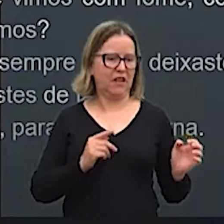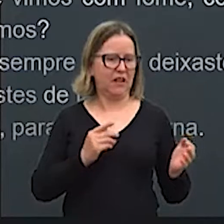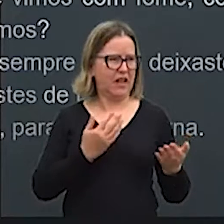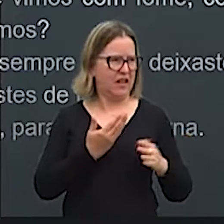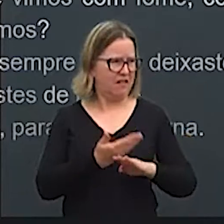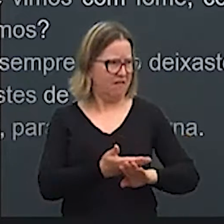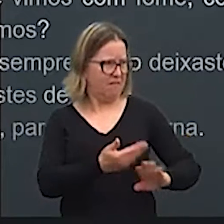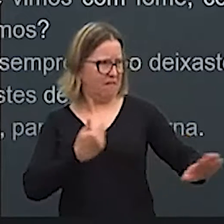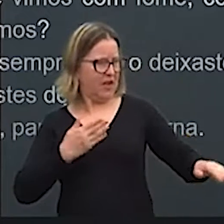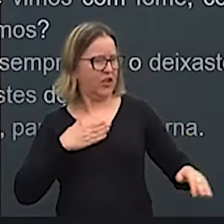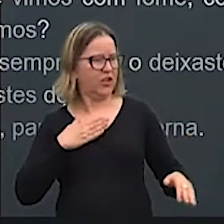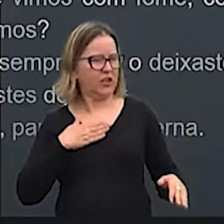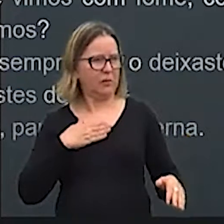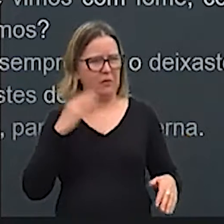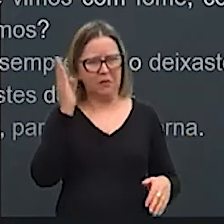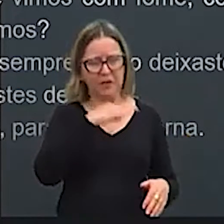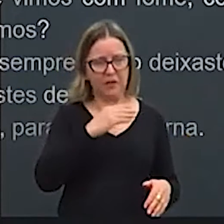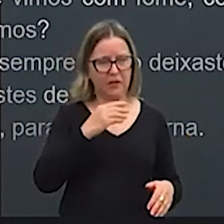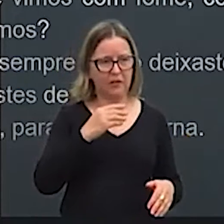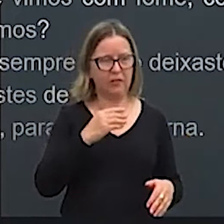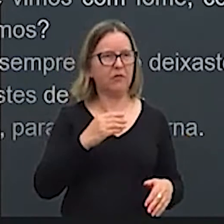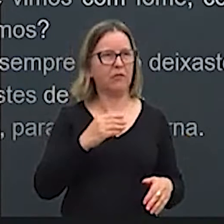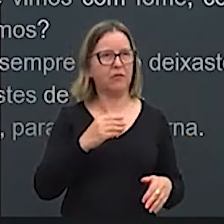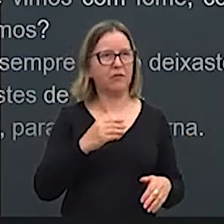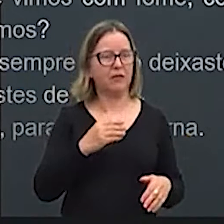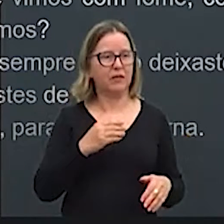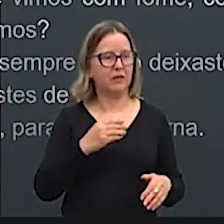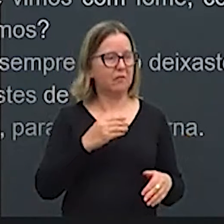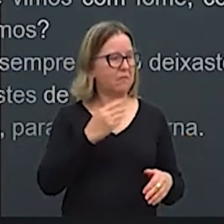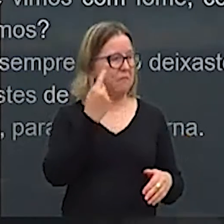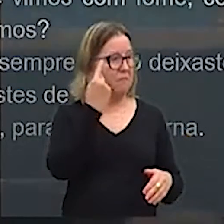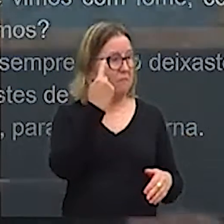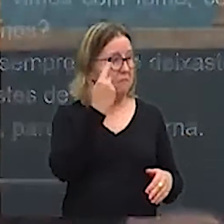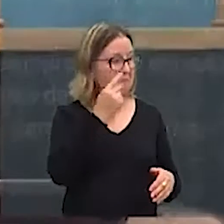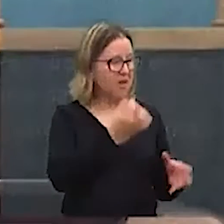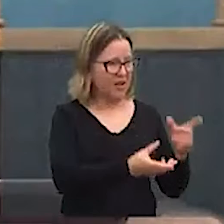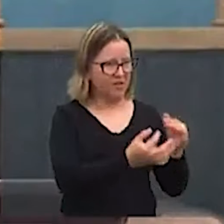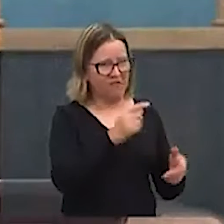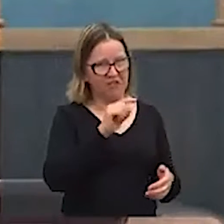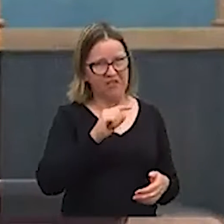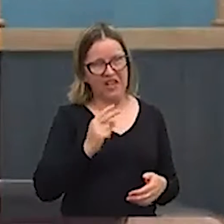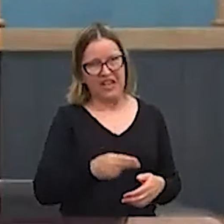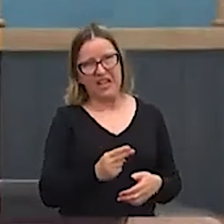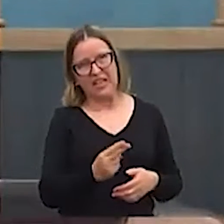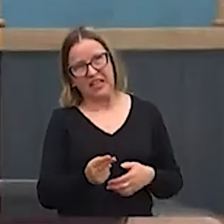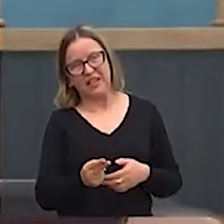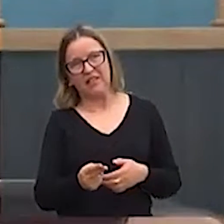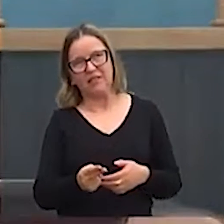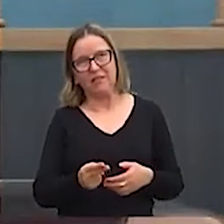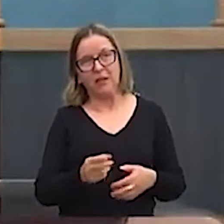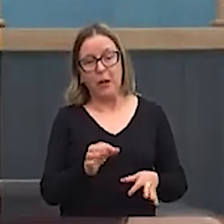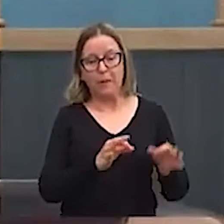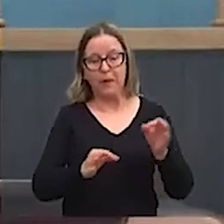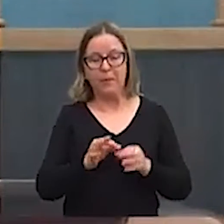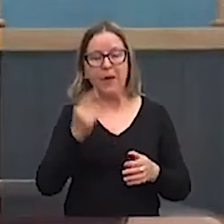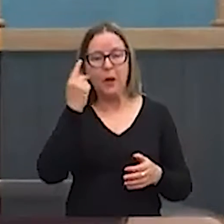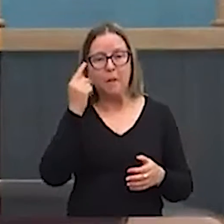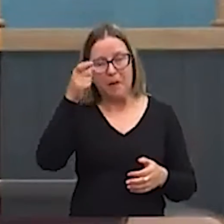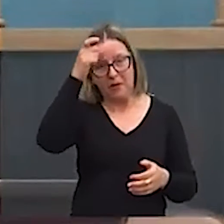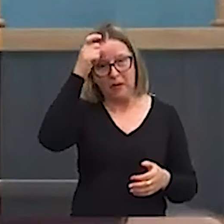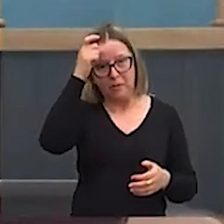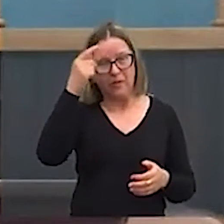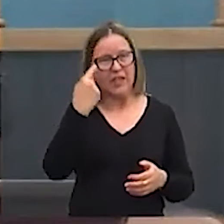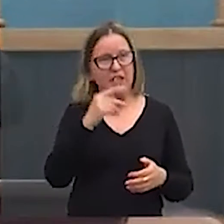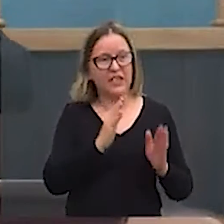eterno, preparado para o diabo e seus anjos. Existem os benditos de meu Pai, que o reino